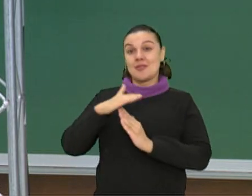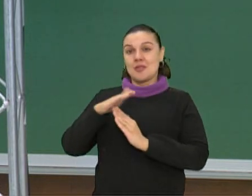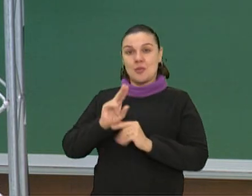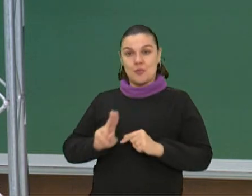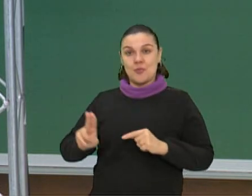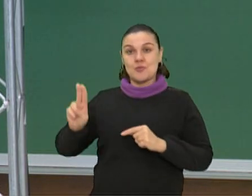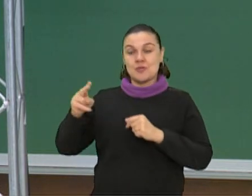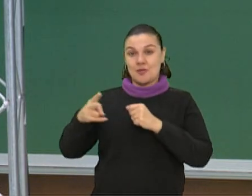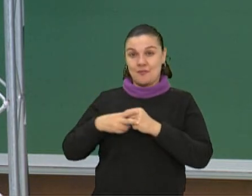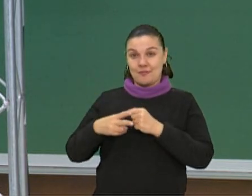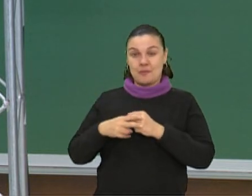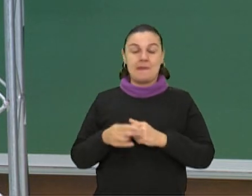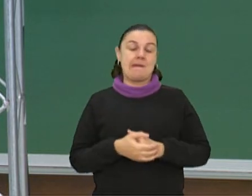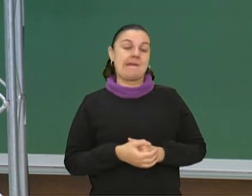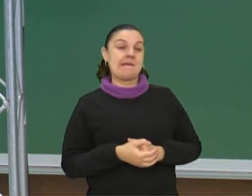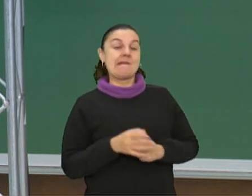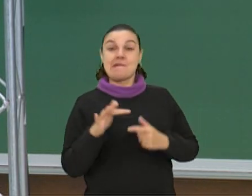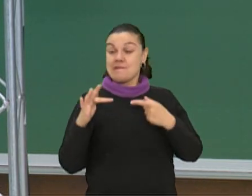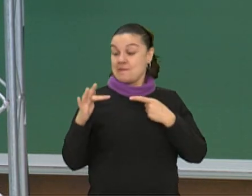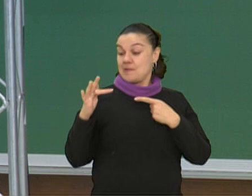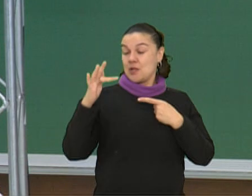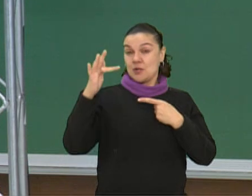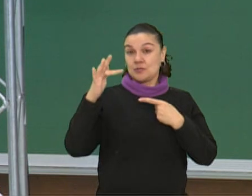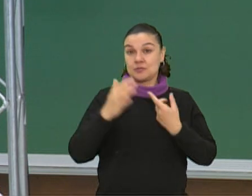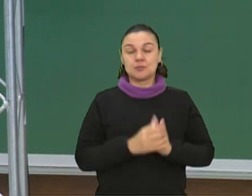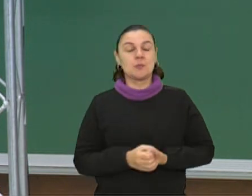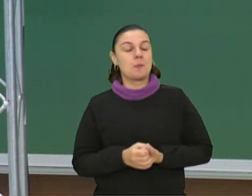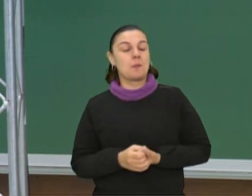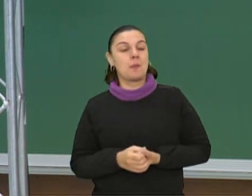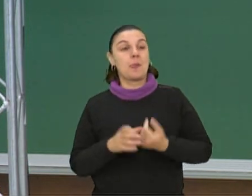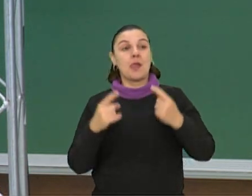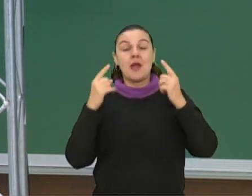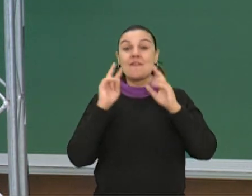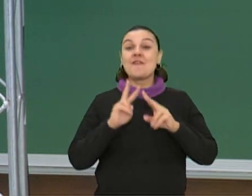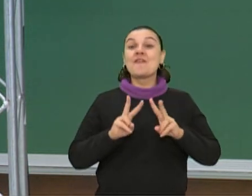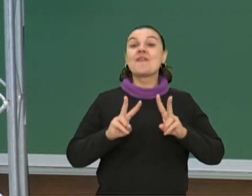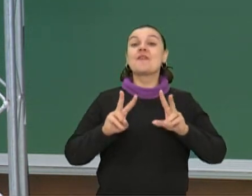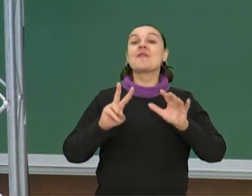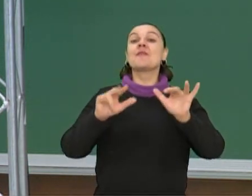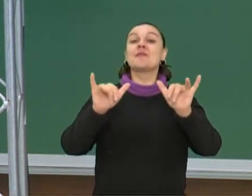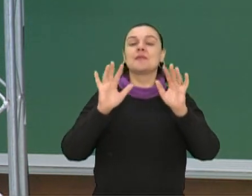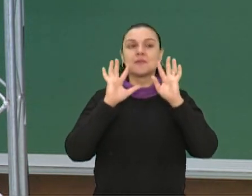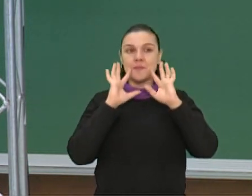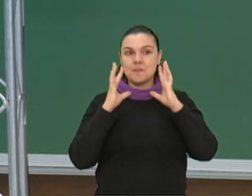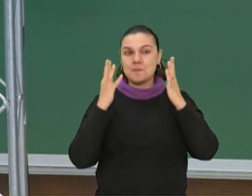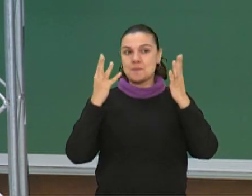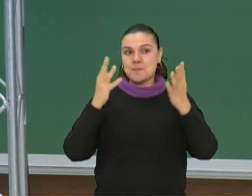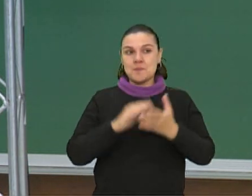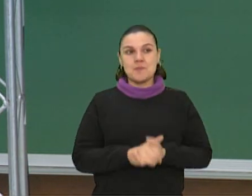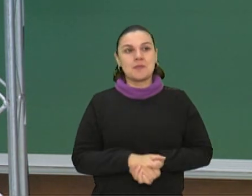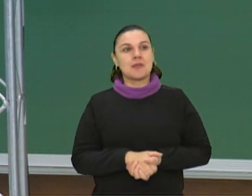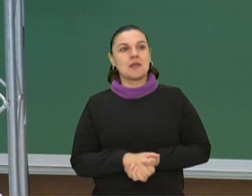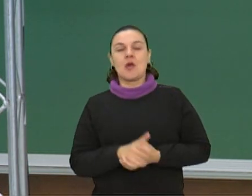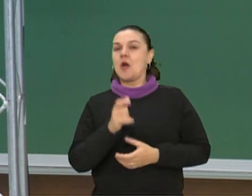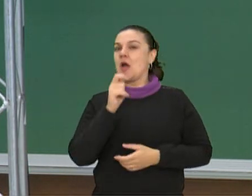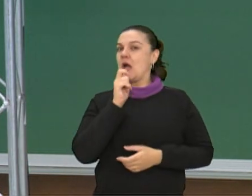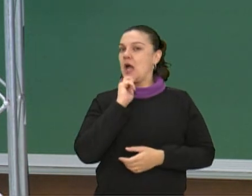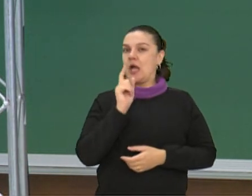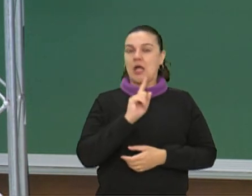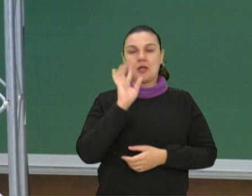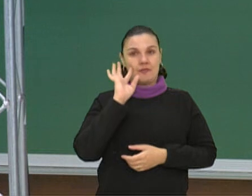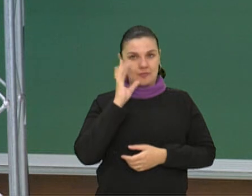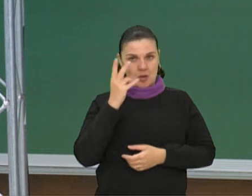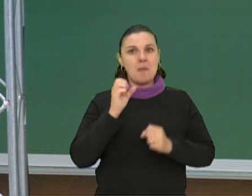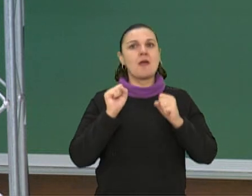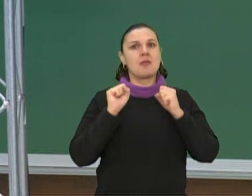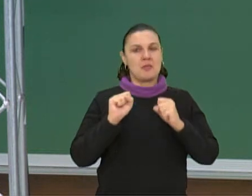conjugando esses verbos. E o futuro. O futuro é uma ação que ainda vai acontecer, ou seja, ela não acontecer, mas